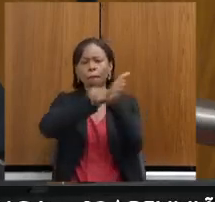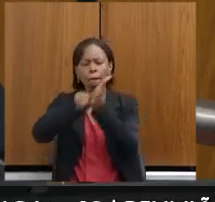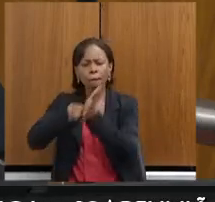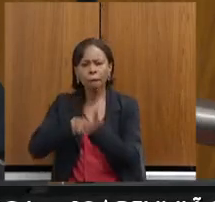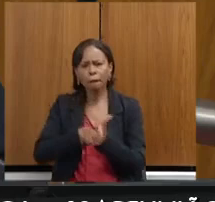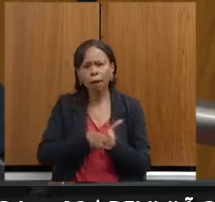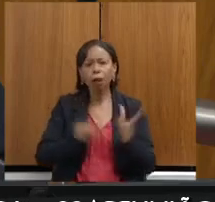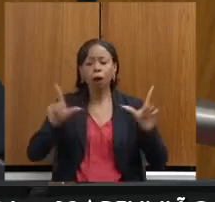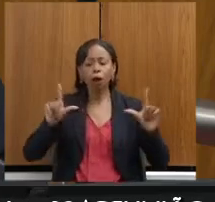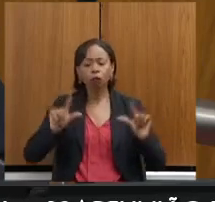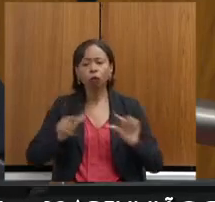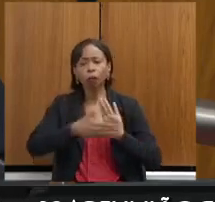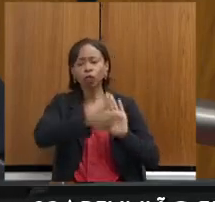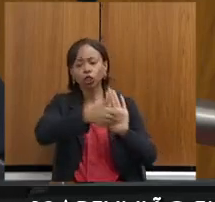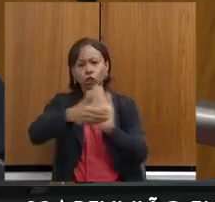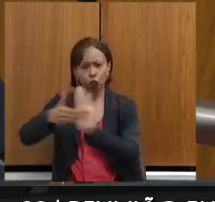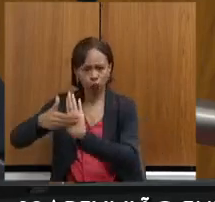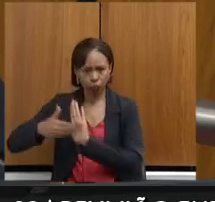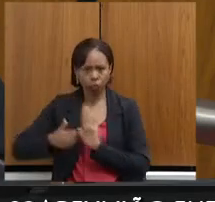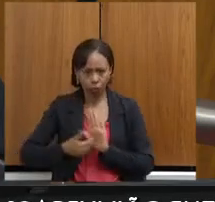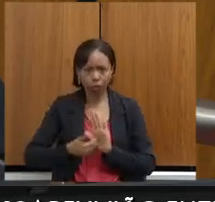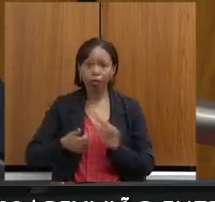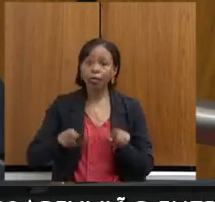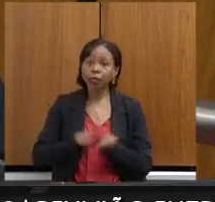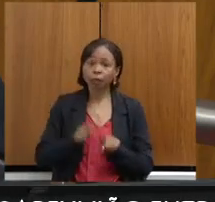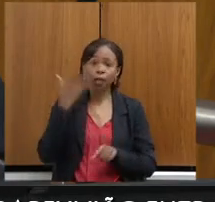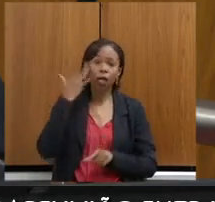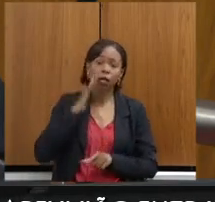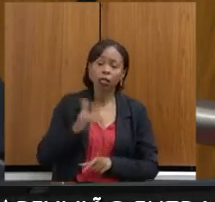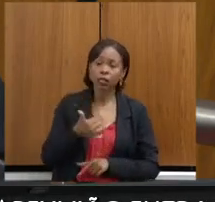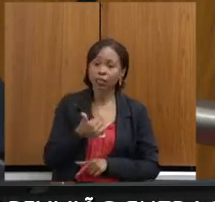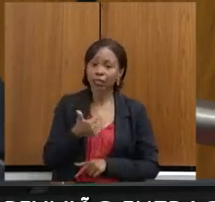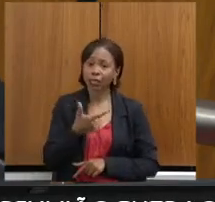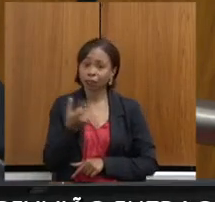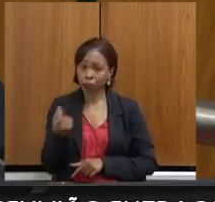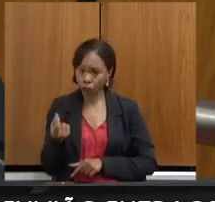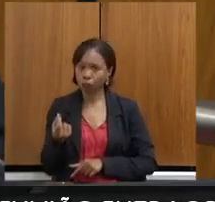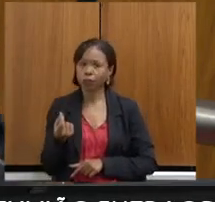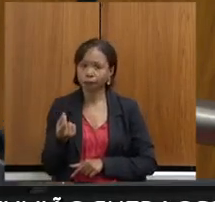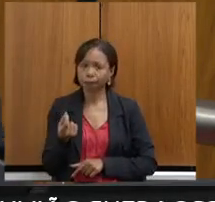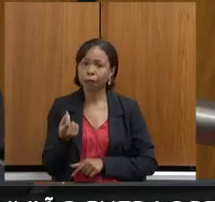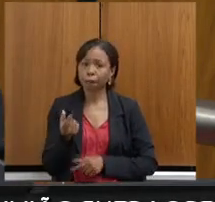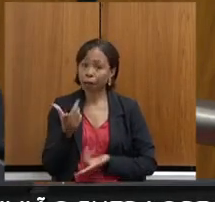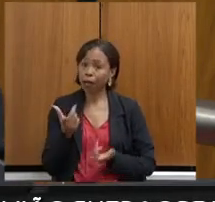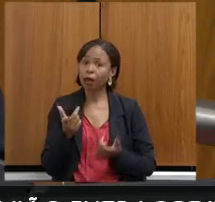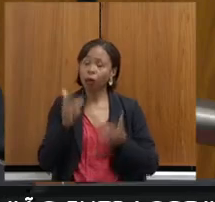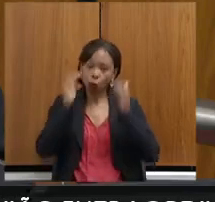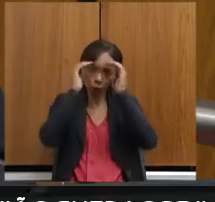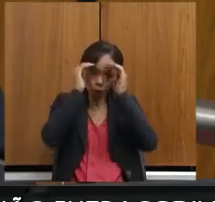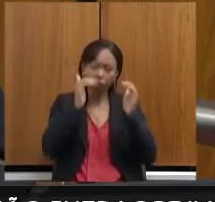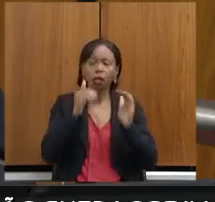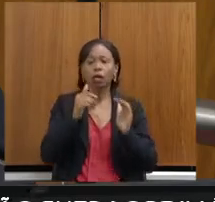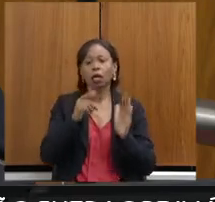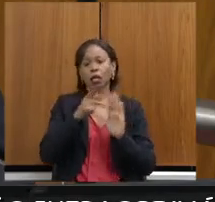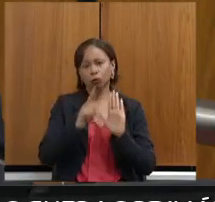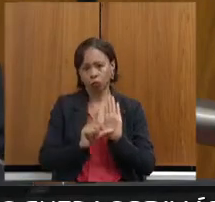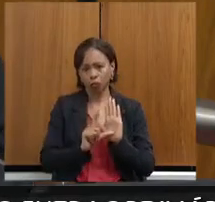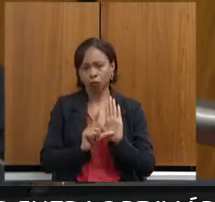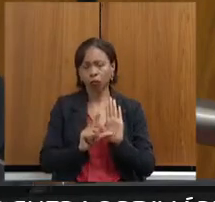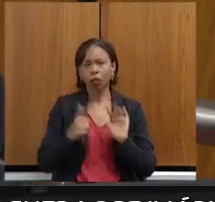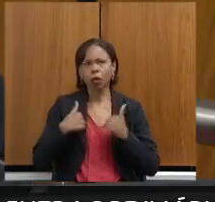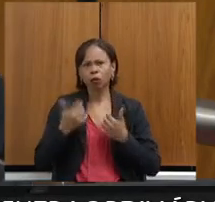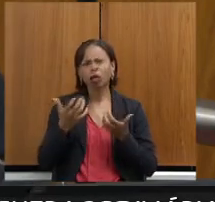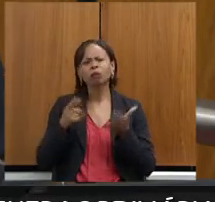supressão gradativa desses pontos e de 120 dias para execução deste programa eu gostaria de saber do Senhor se